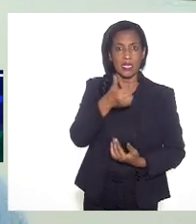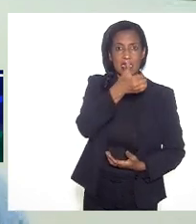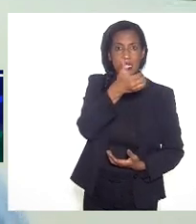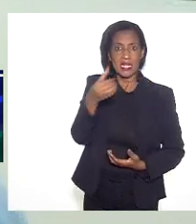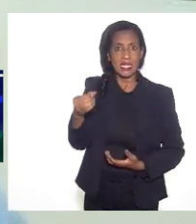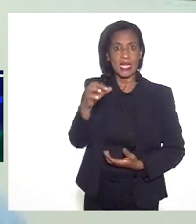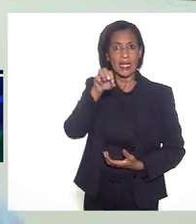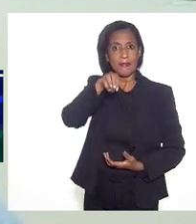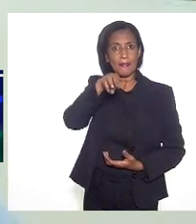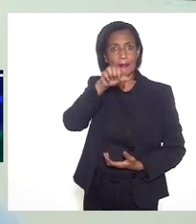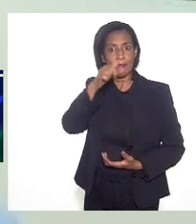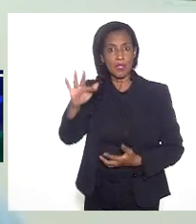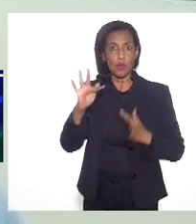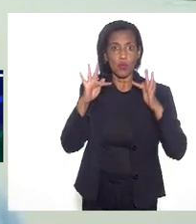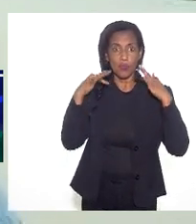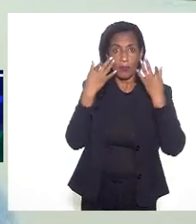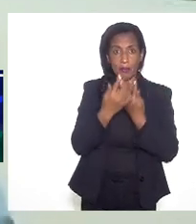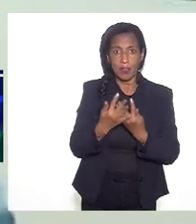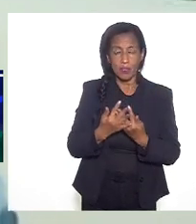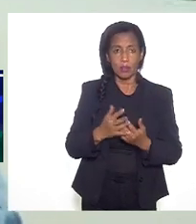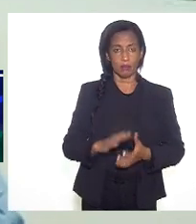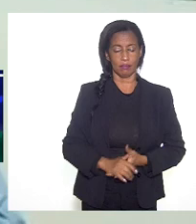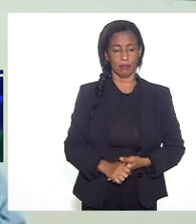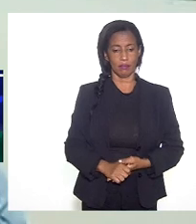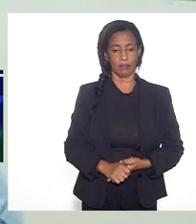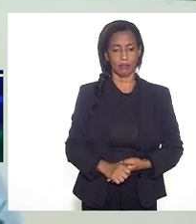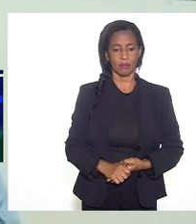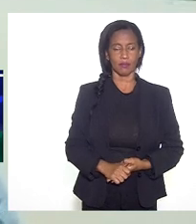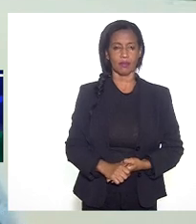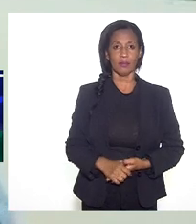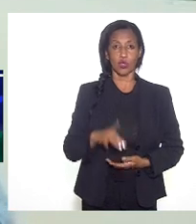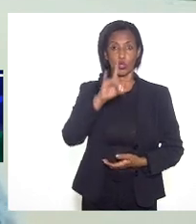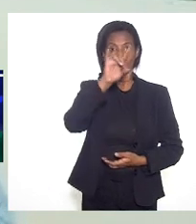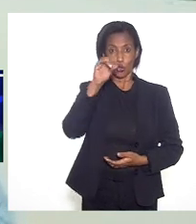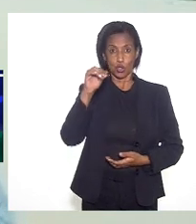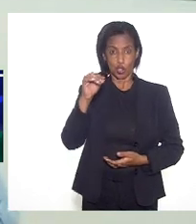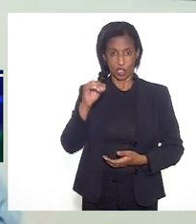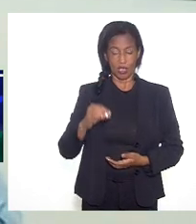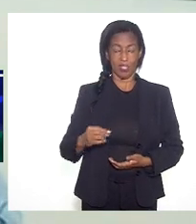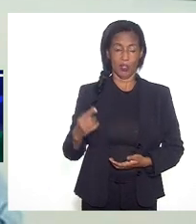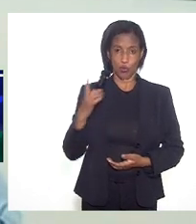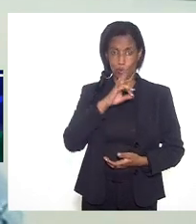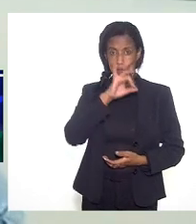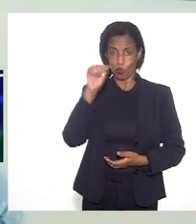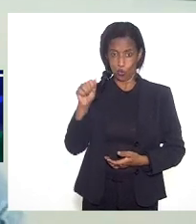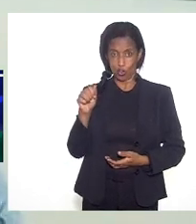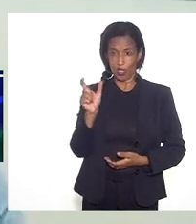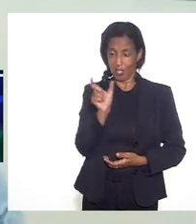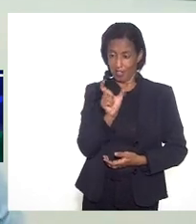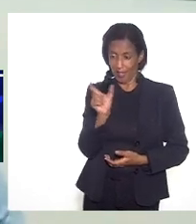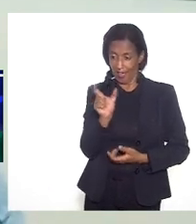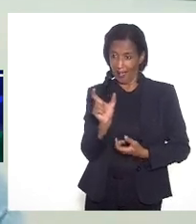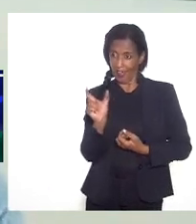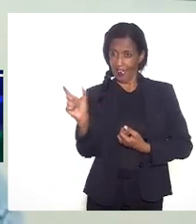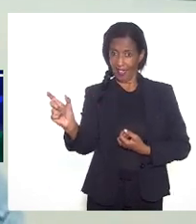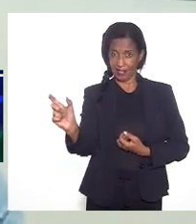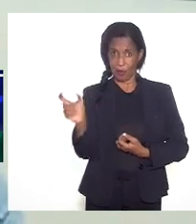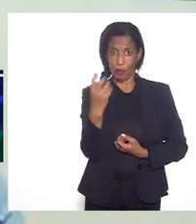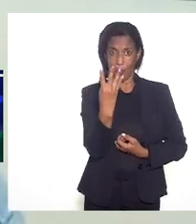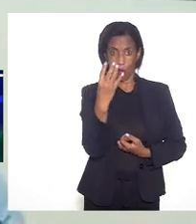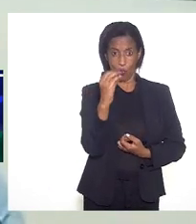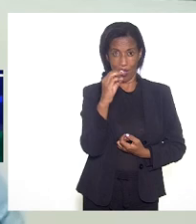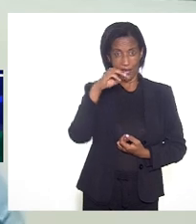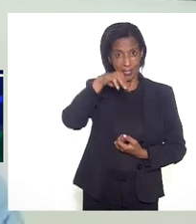100 mil famílias. O dia que eles chegarem a dar cartão para 40 mil